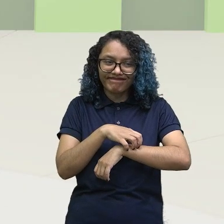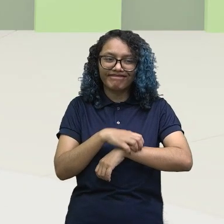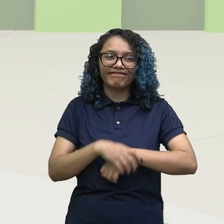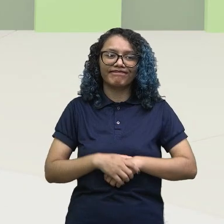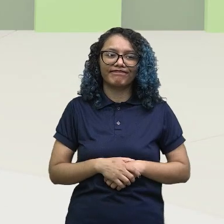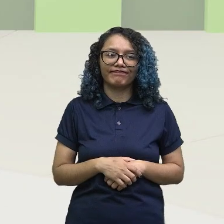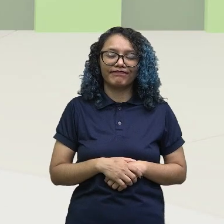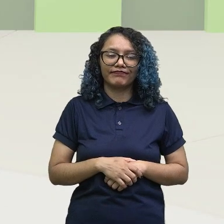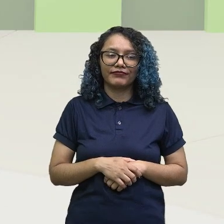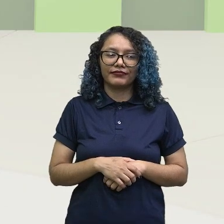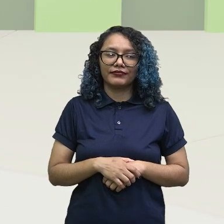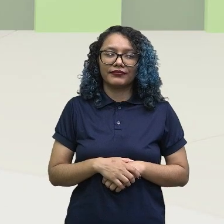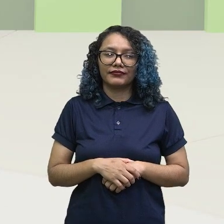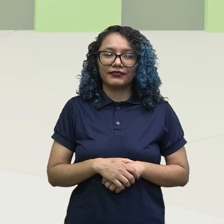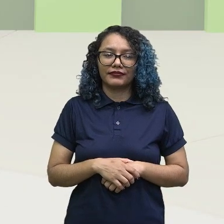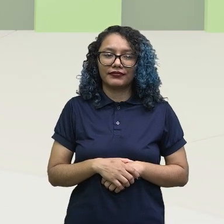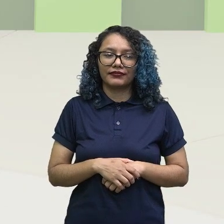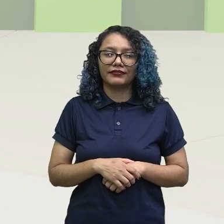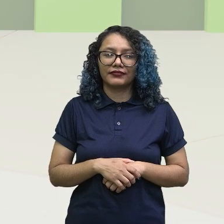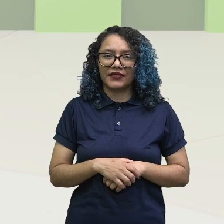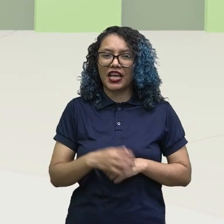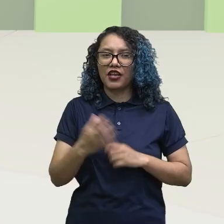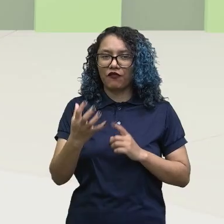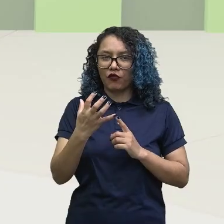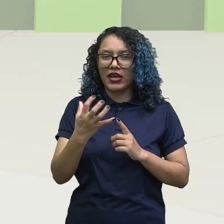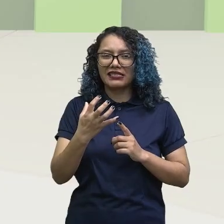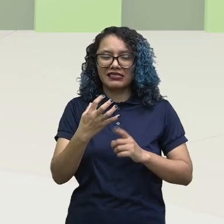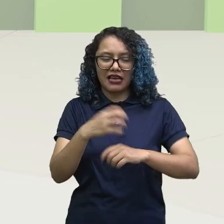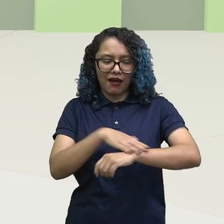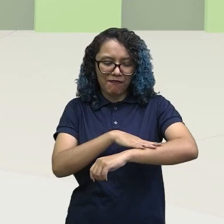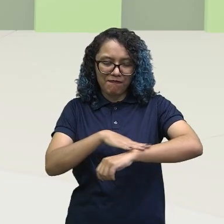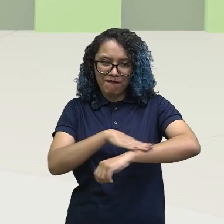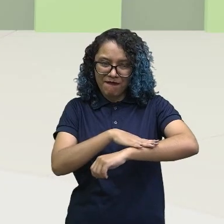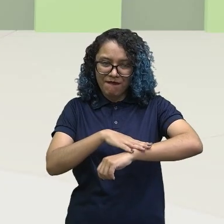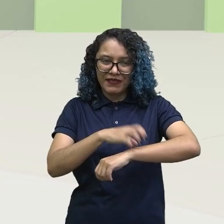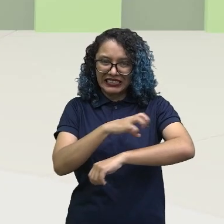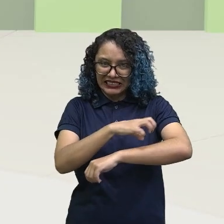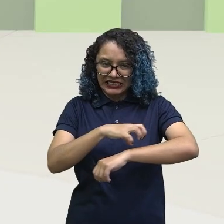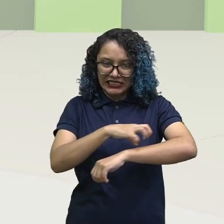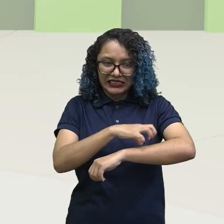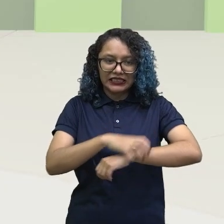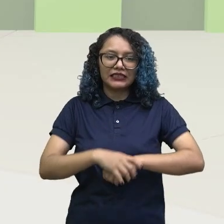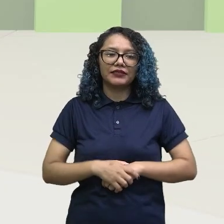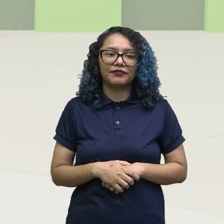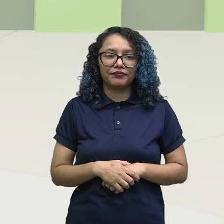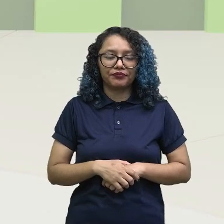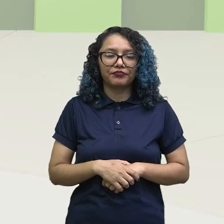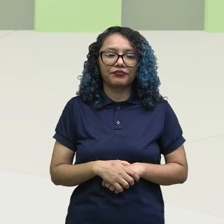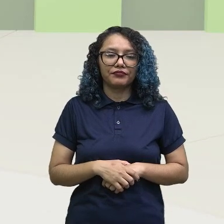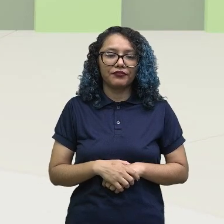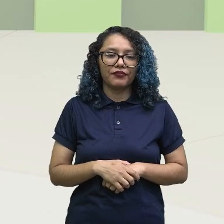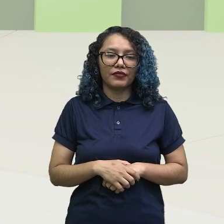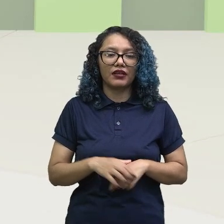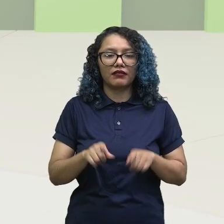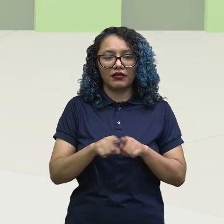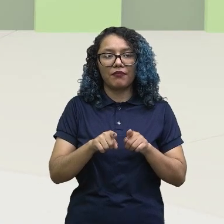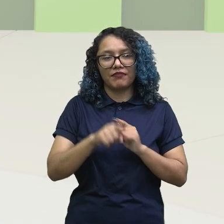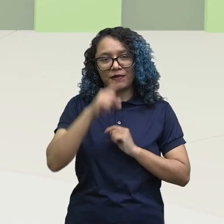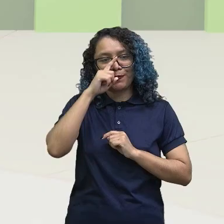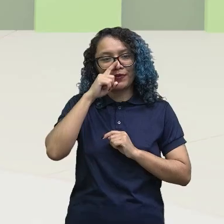sensibilizante alidérmico, ou seja, na pele, né? Então, toxicidade aguda também é